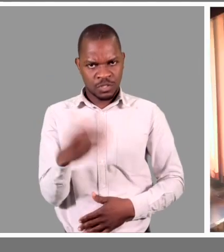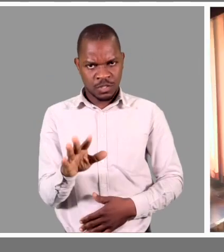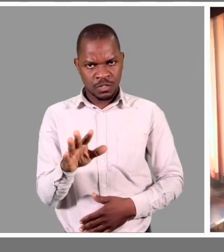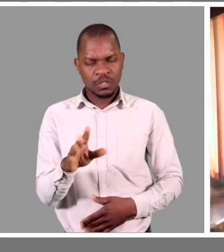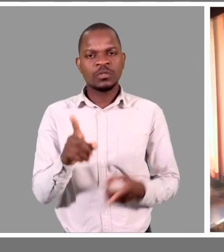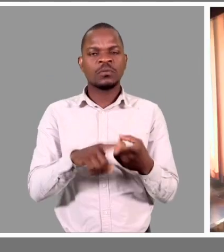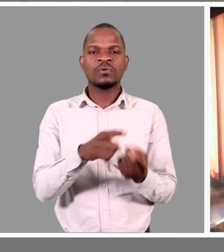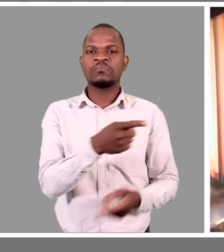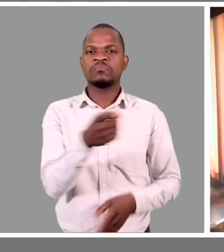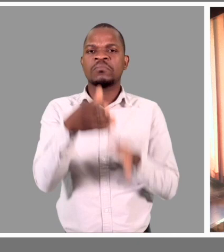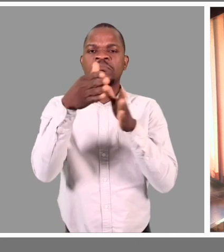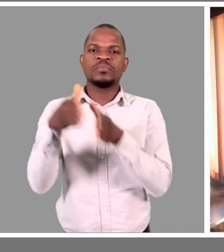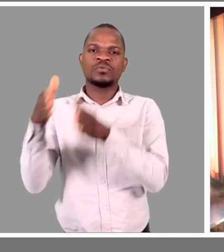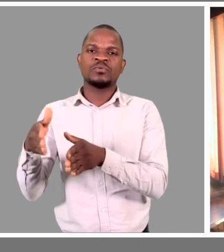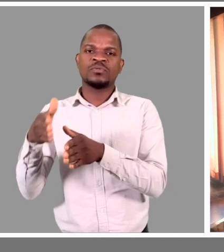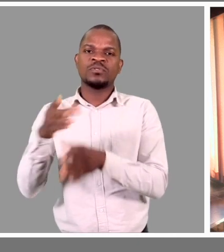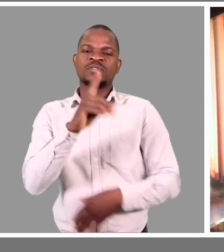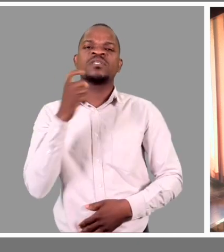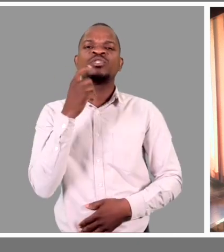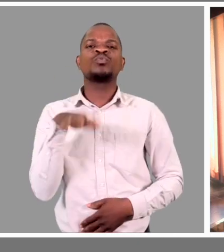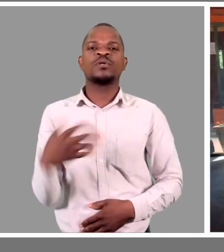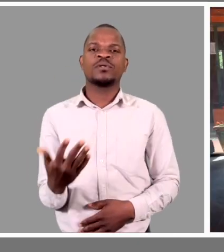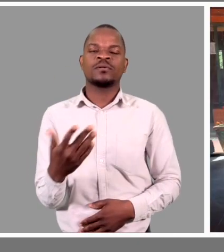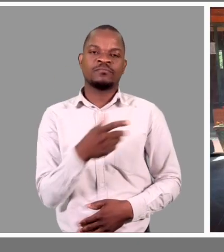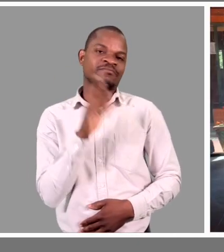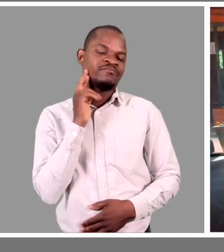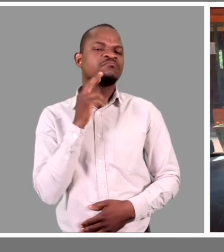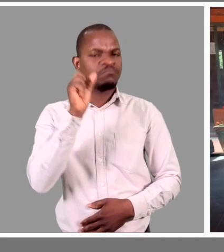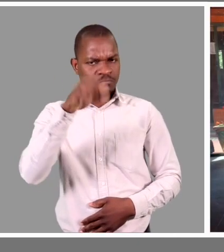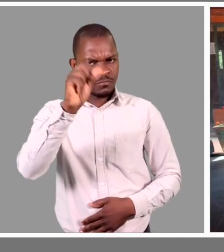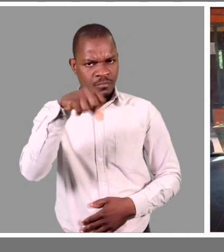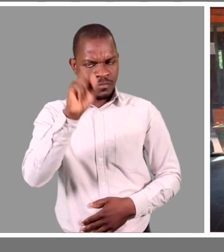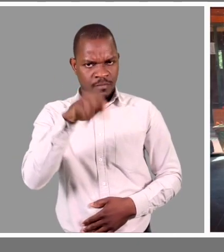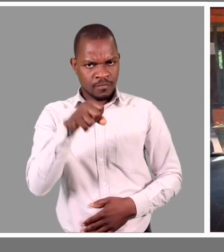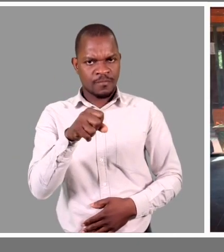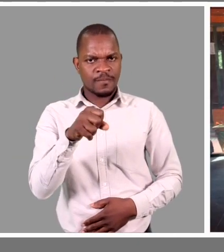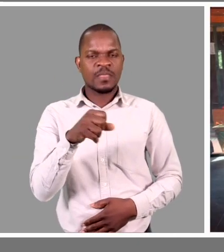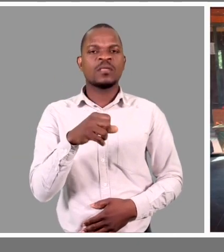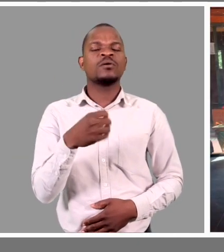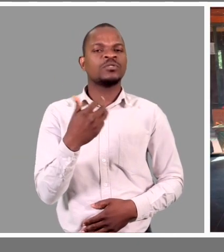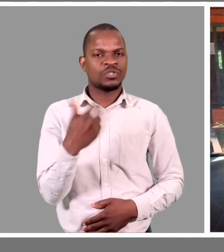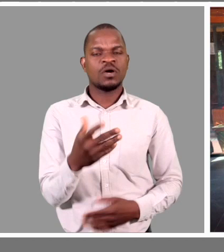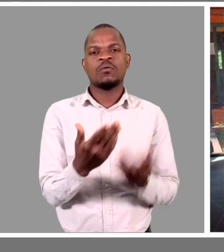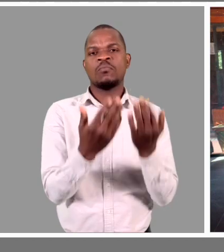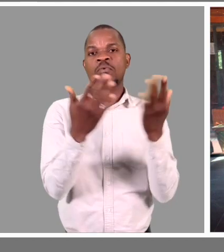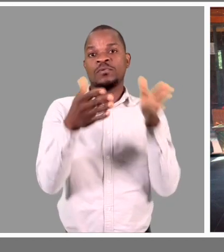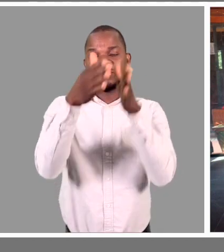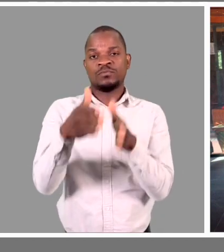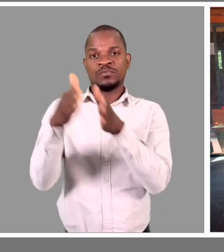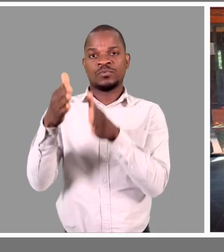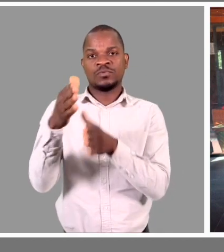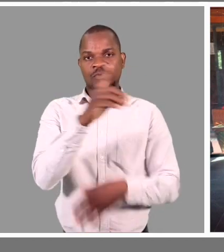e eles dão feedback da recepção vossa aqui. Sim, senhora, nós temos tido feedback,